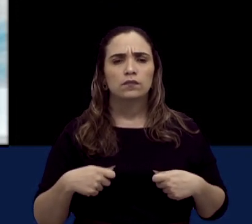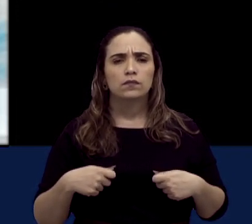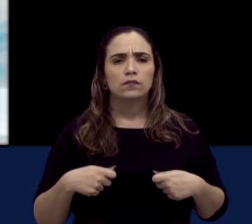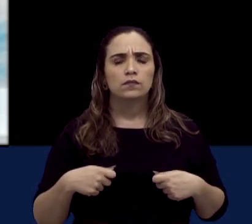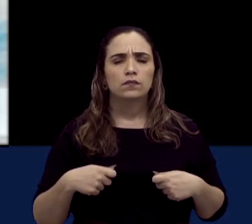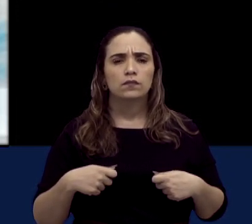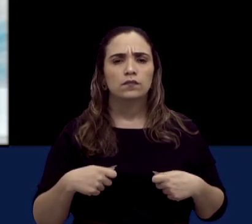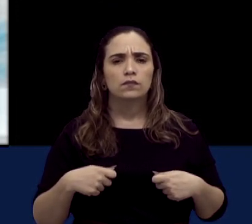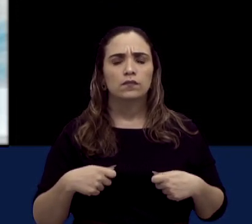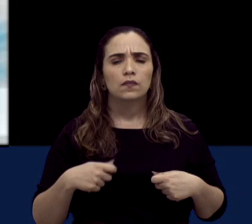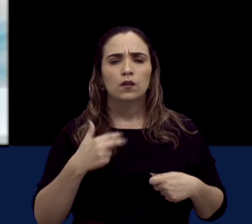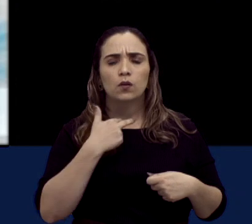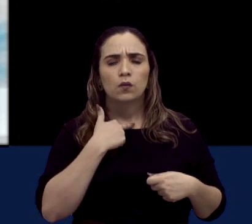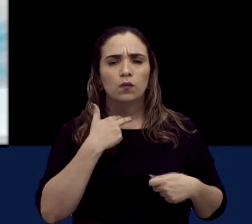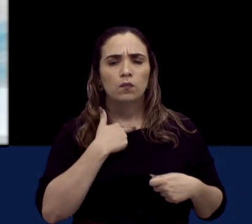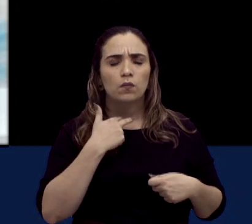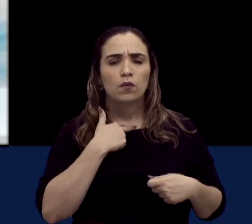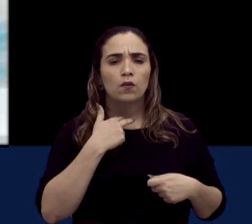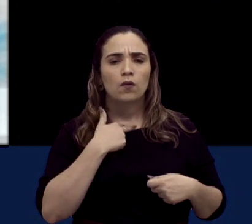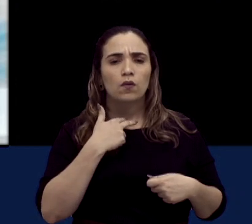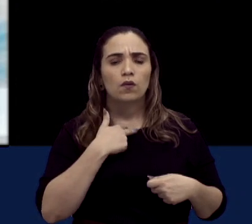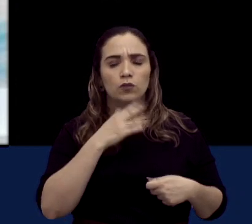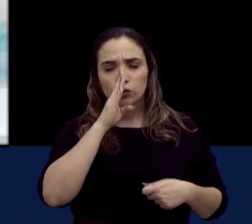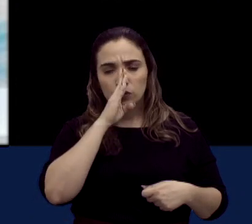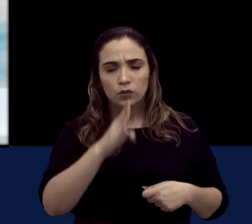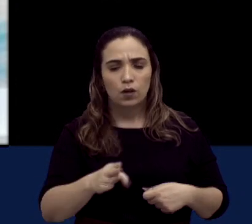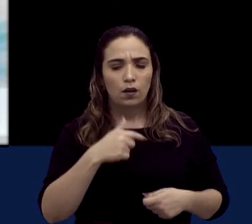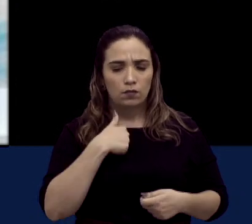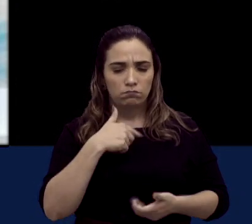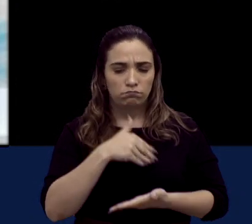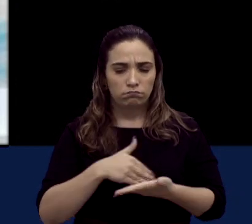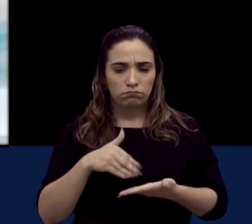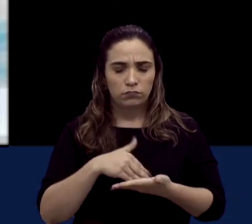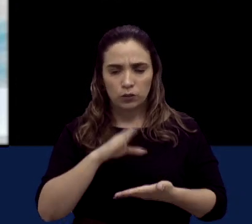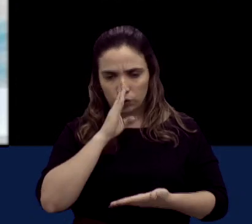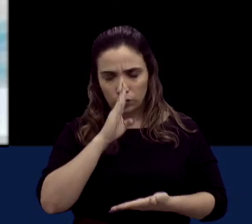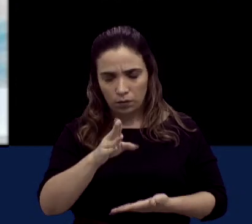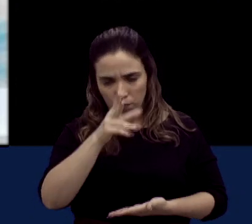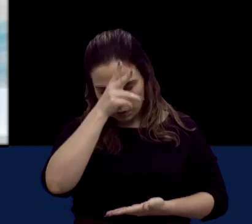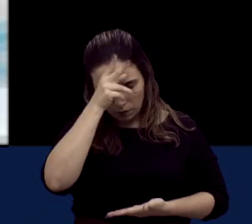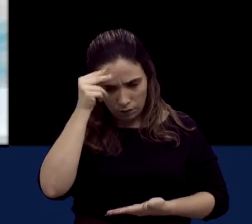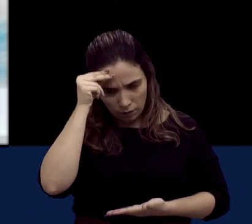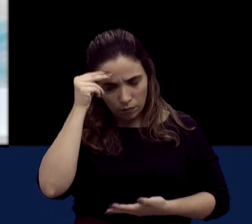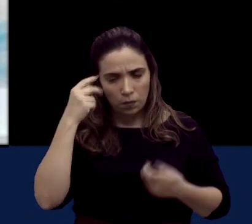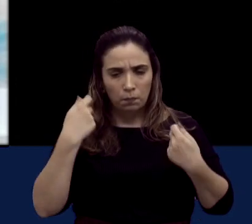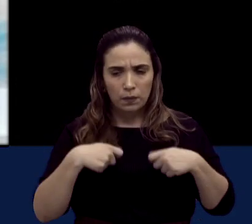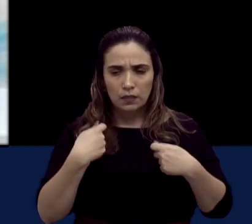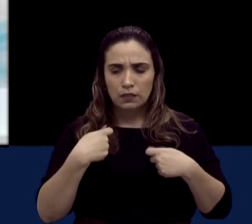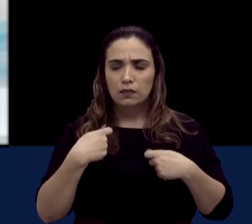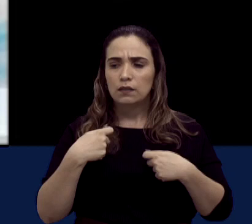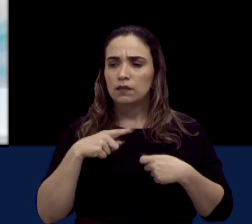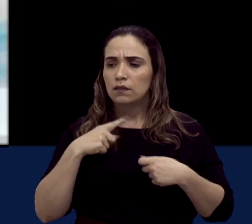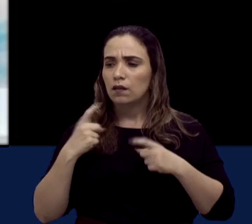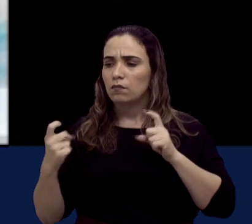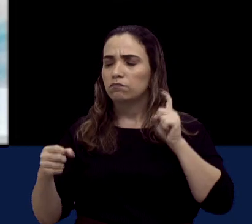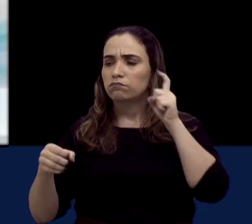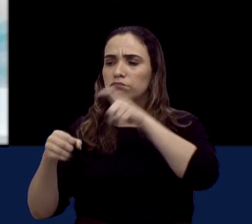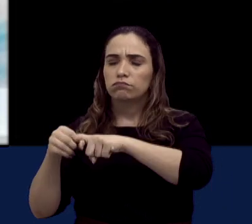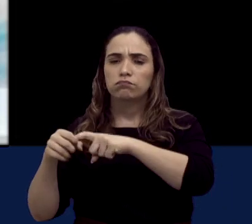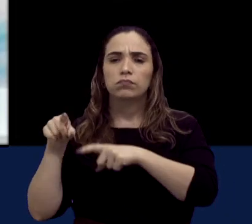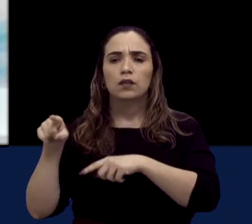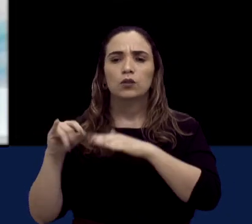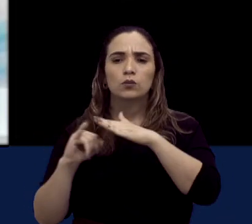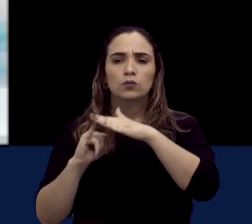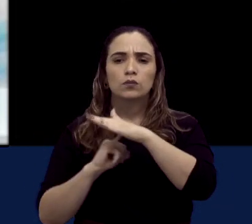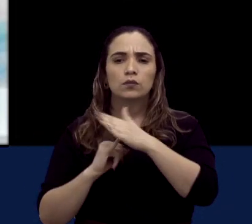pode ser aplicada pela administração direta, né, sem precisar de um